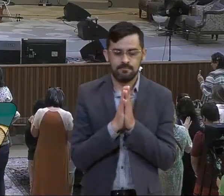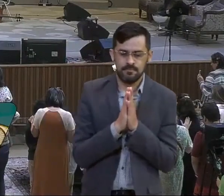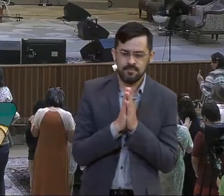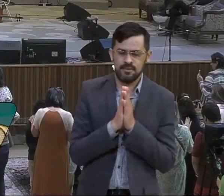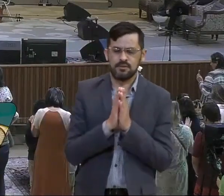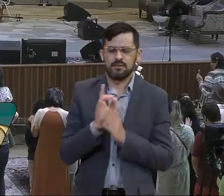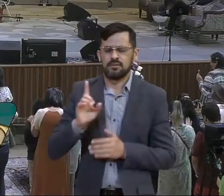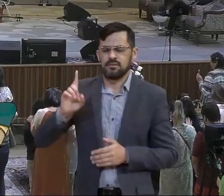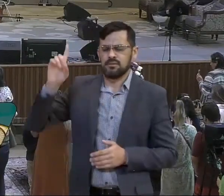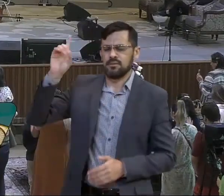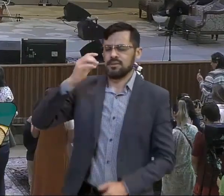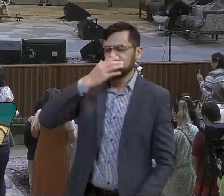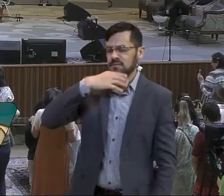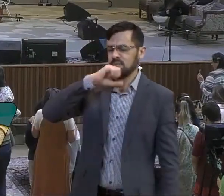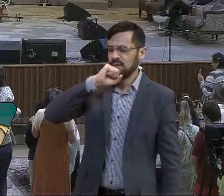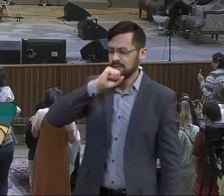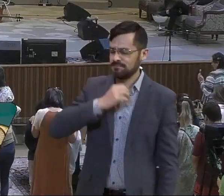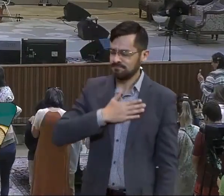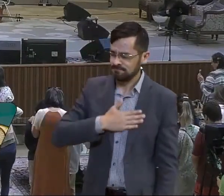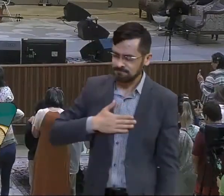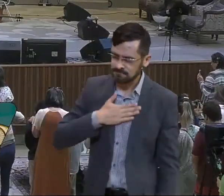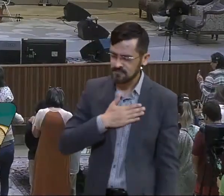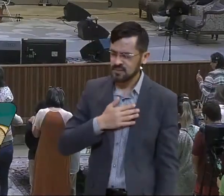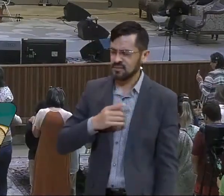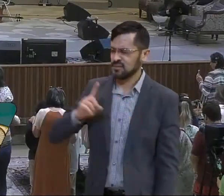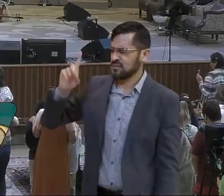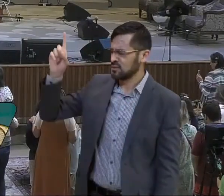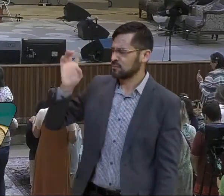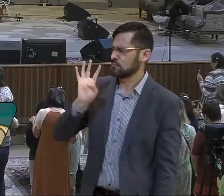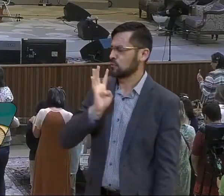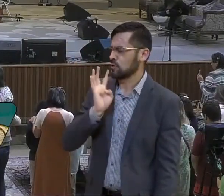Querido Senhor, Tu conheces o coração desse povo que aqui está.